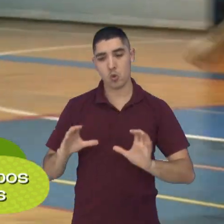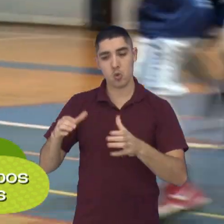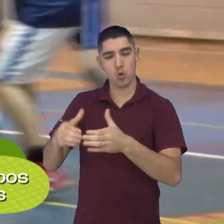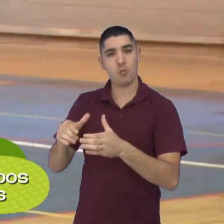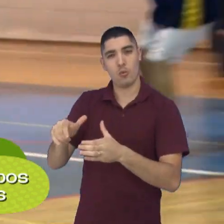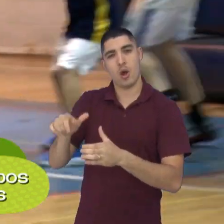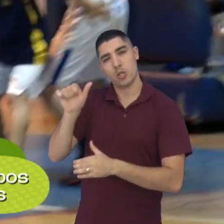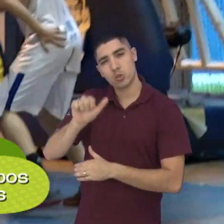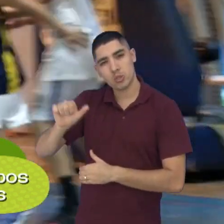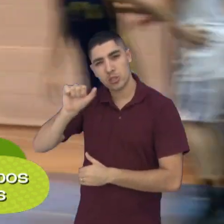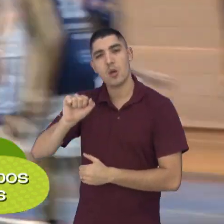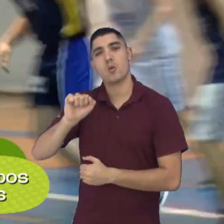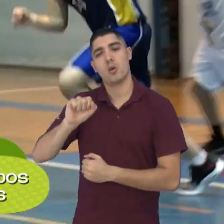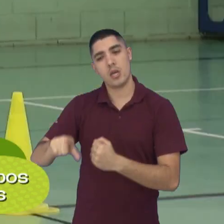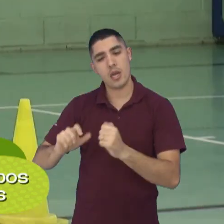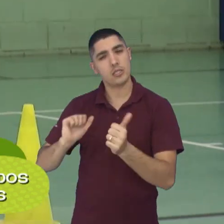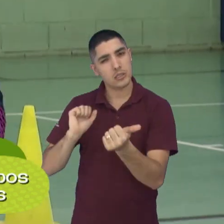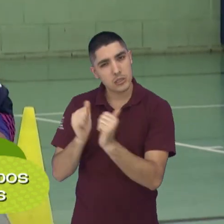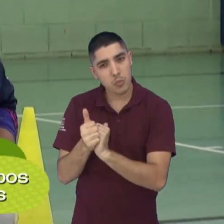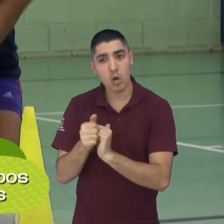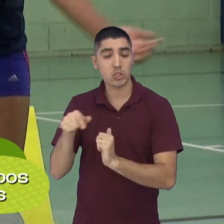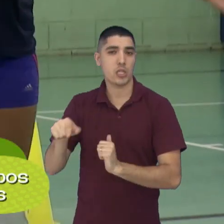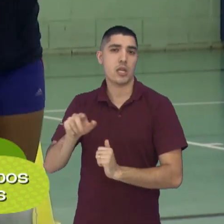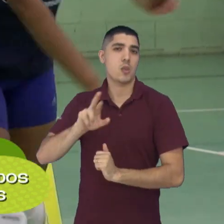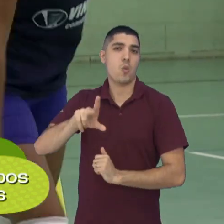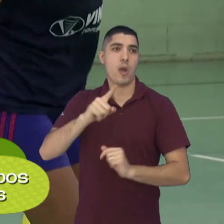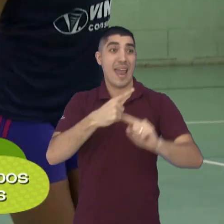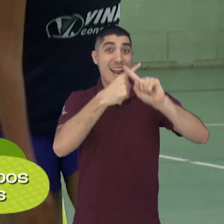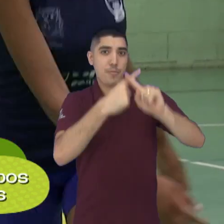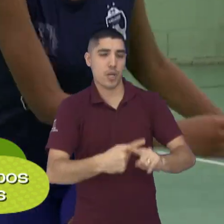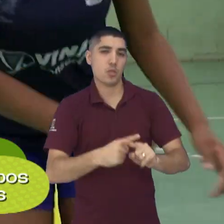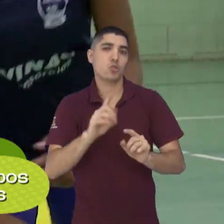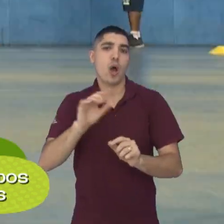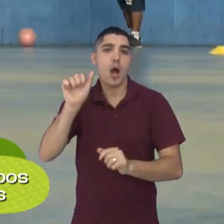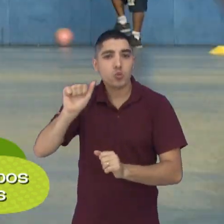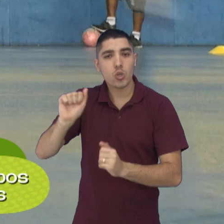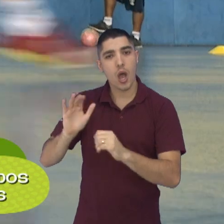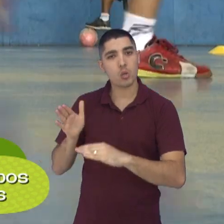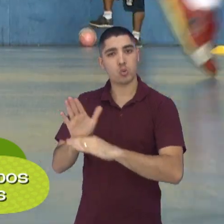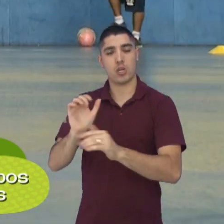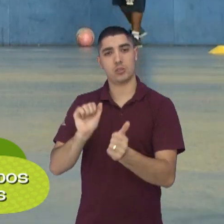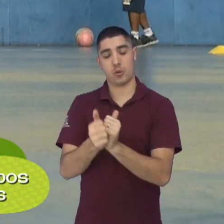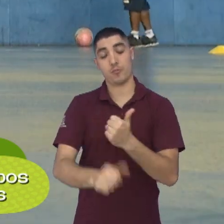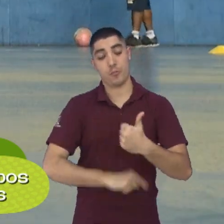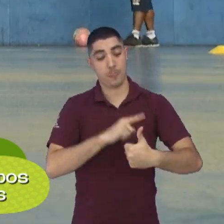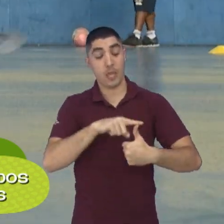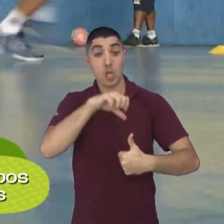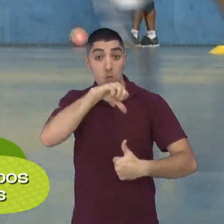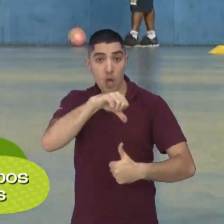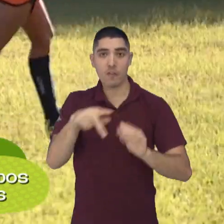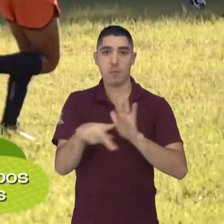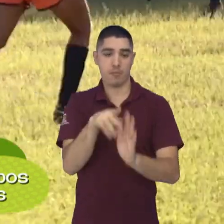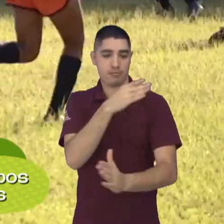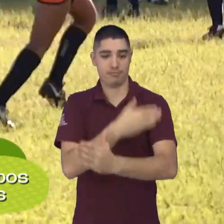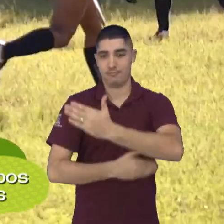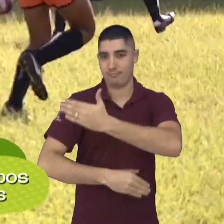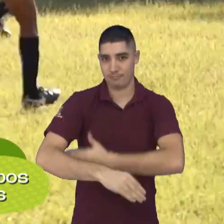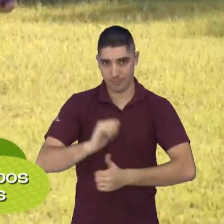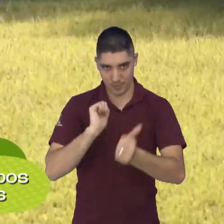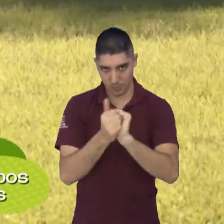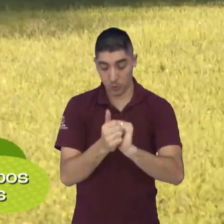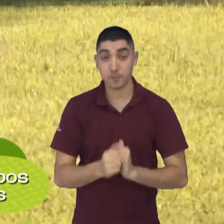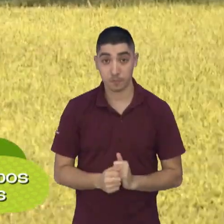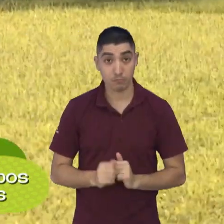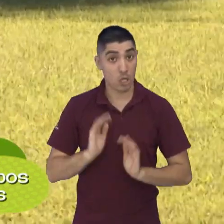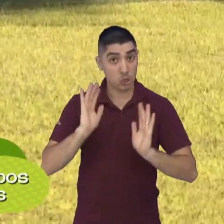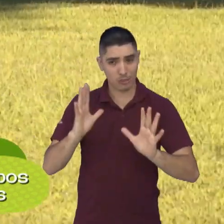em que não há finalidade competitiva e também 9 para equipes de modalidade do paradesporto. Foram